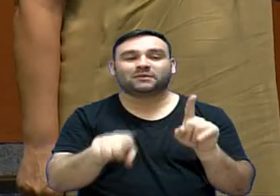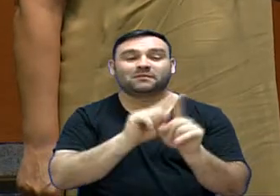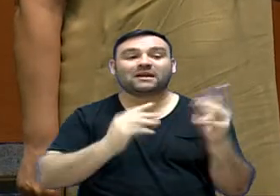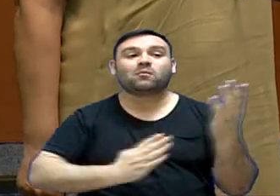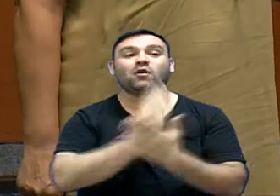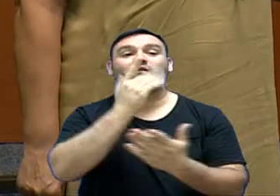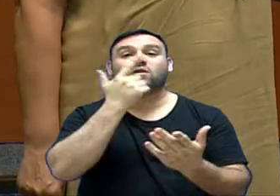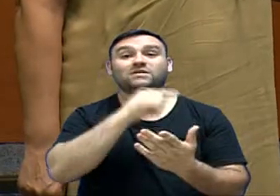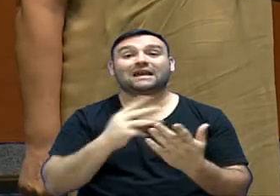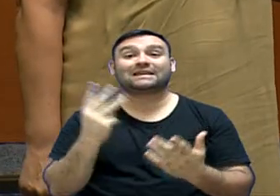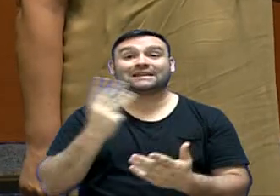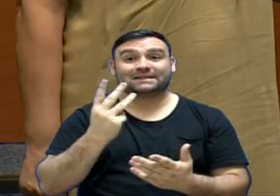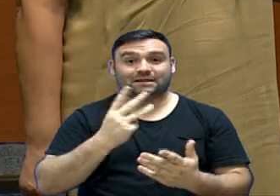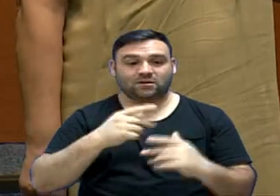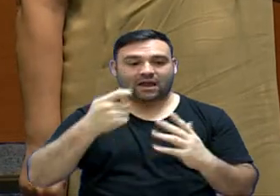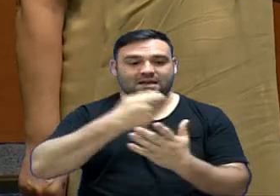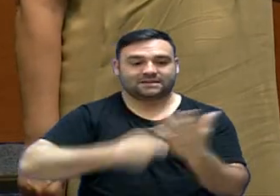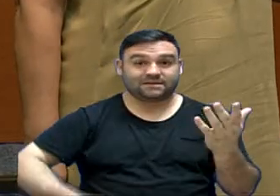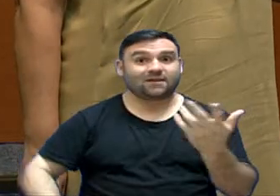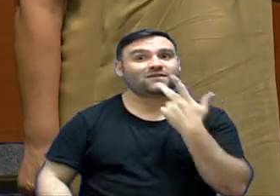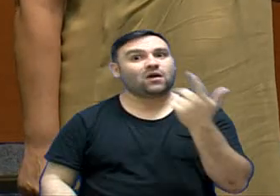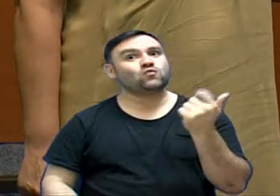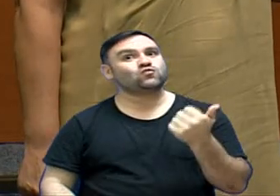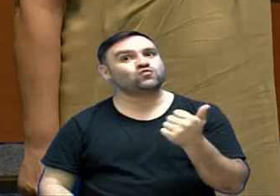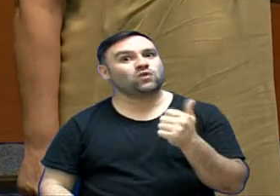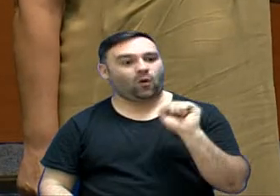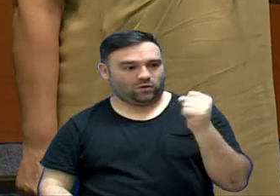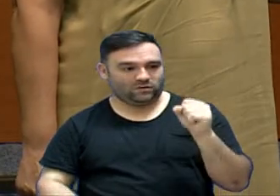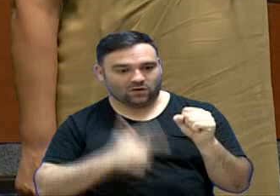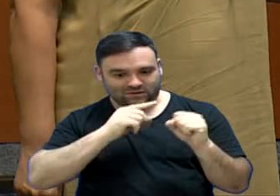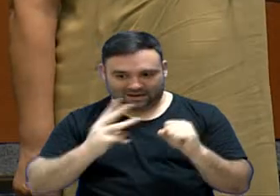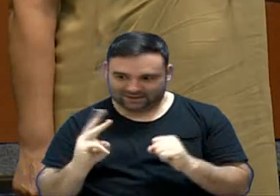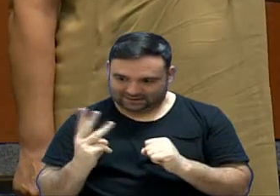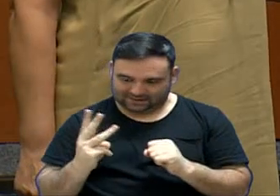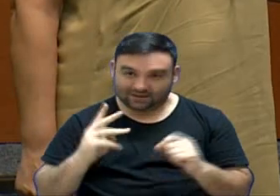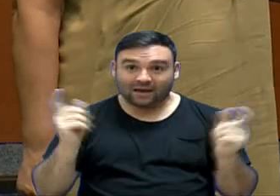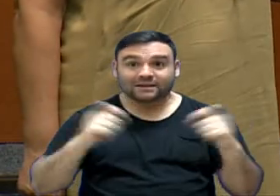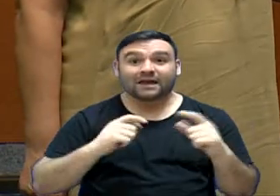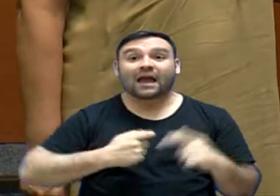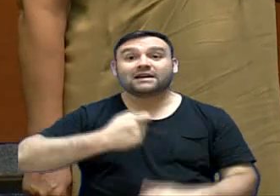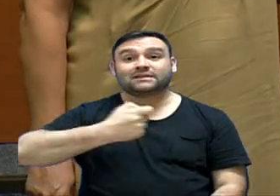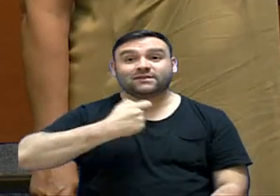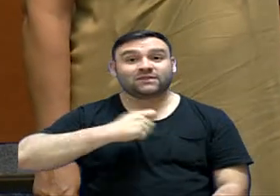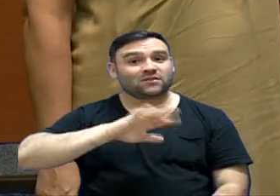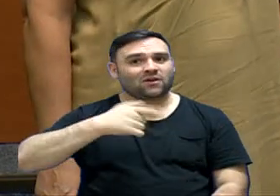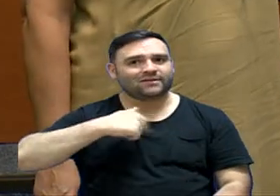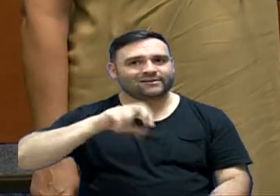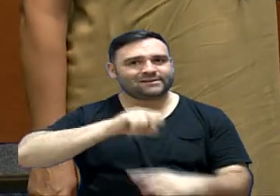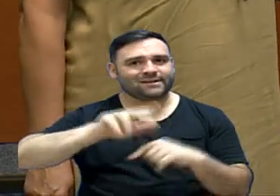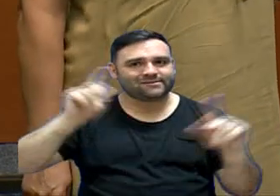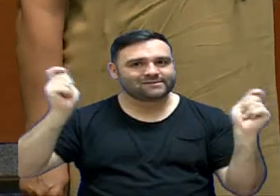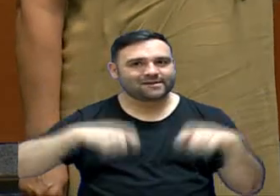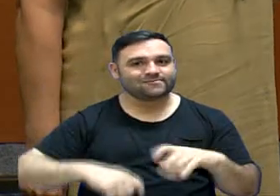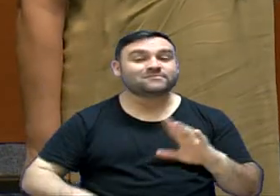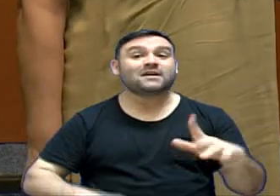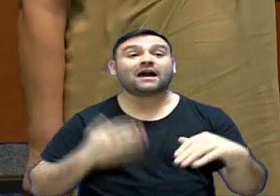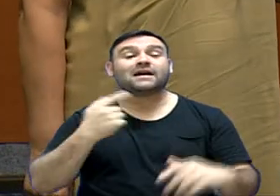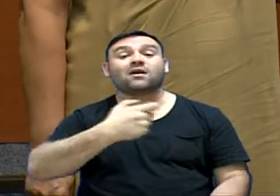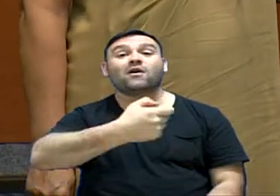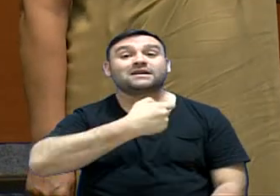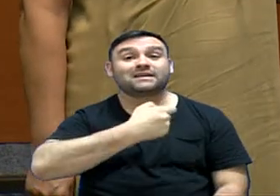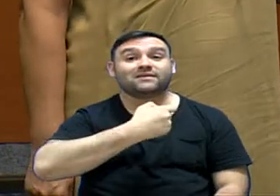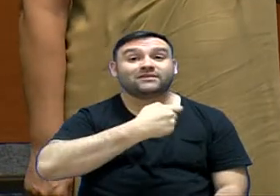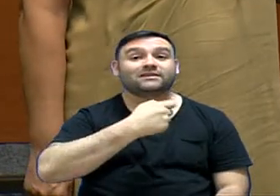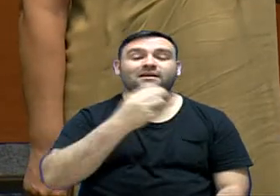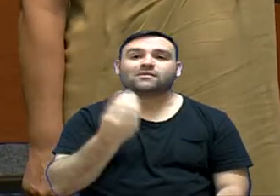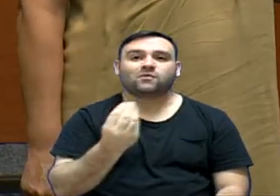passei em terceiro lugar na prova escrita. Eu digo, opa, de 8 vagas eu passei em terceiro, agora só falta a entrevista, estou dentro. Quando eu cheguei na entrevista, a